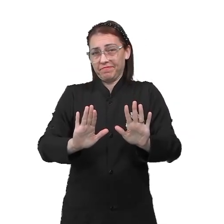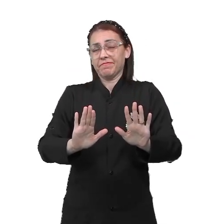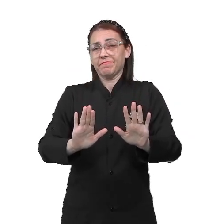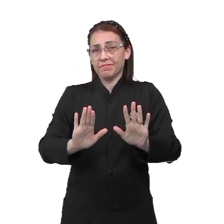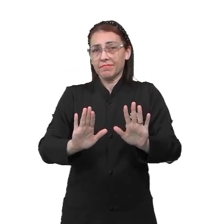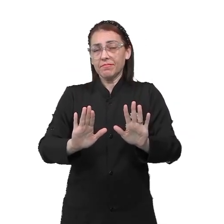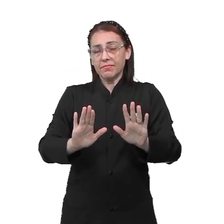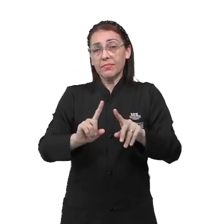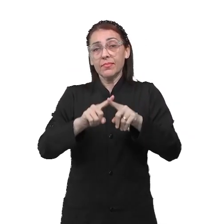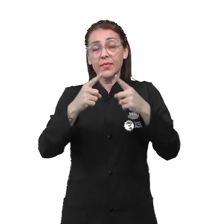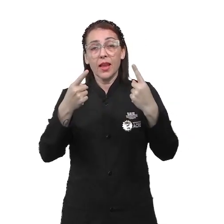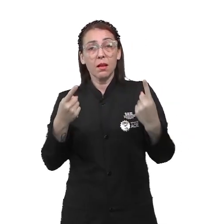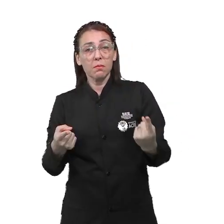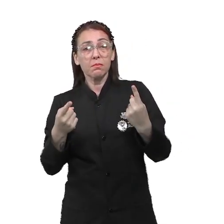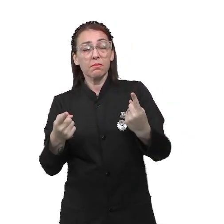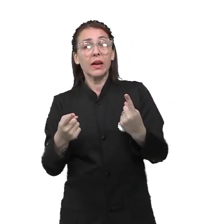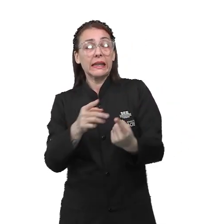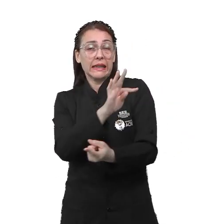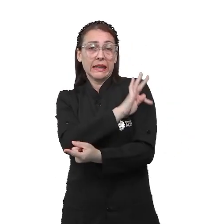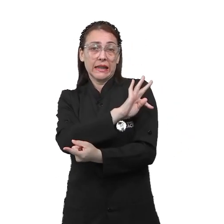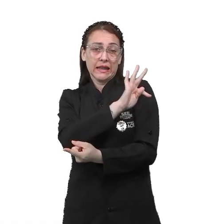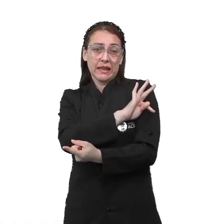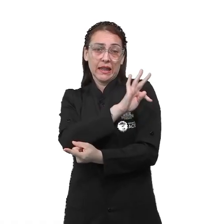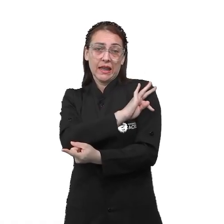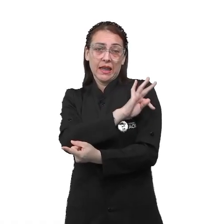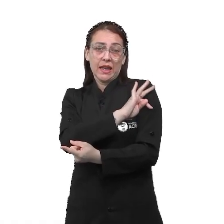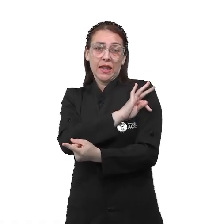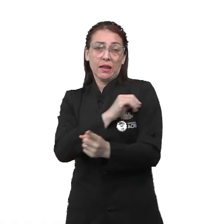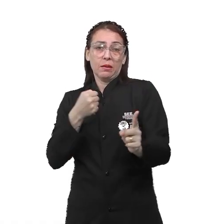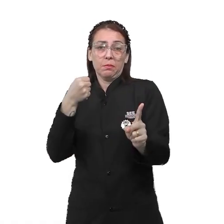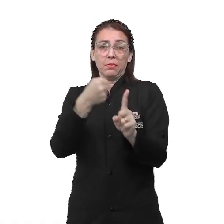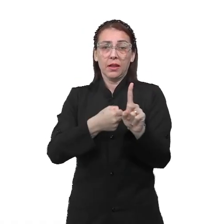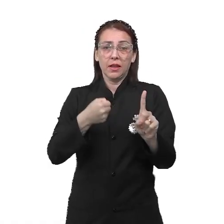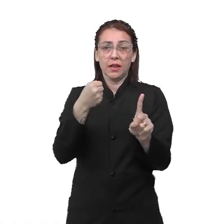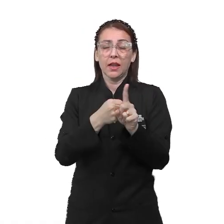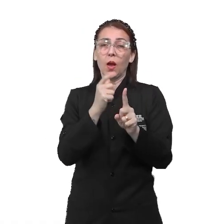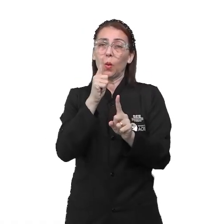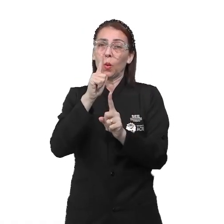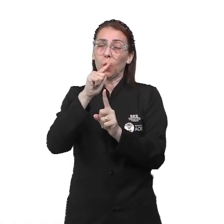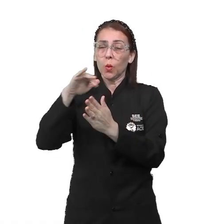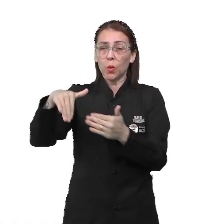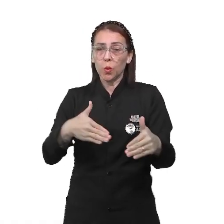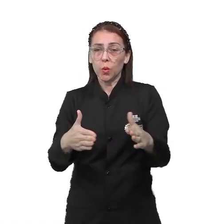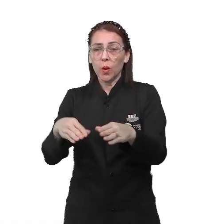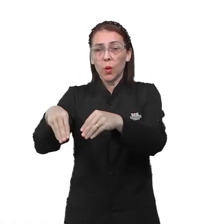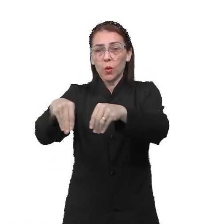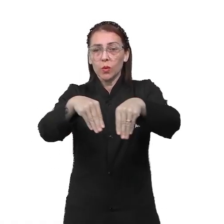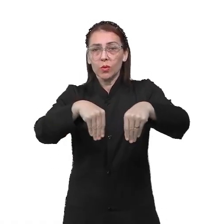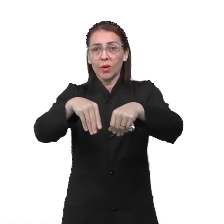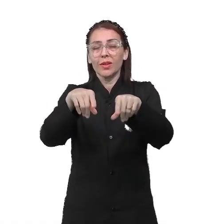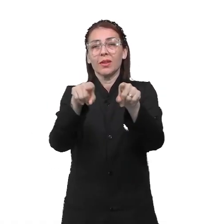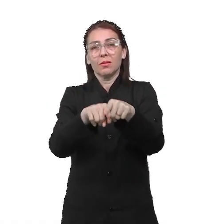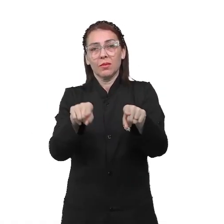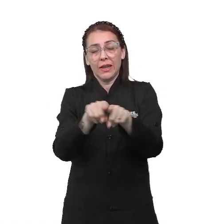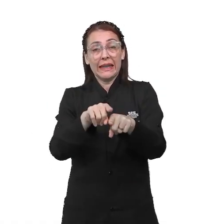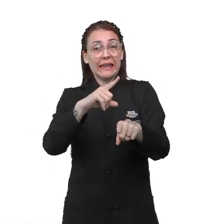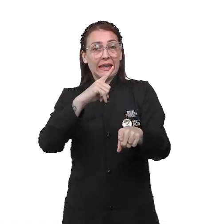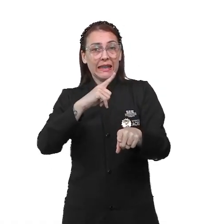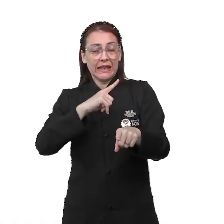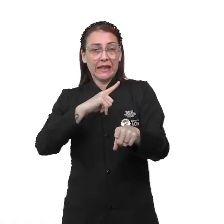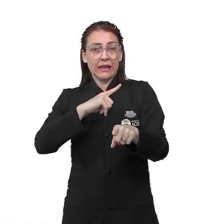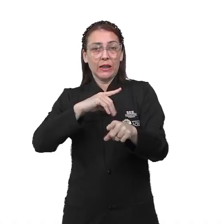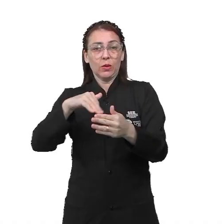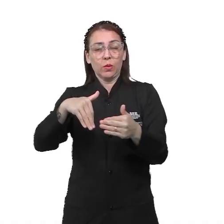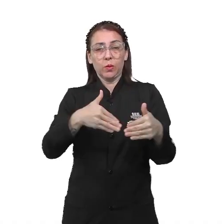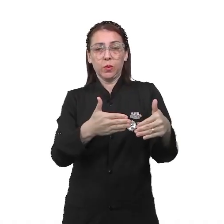rudimentares. Eram técnicas rudes que impactaram os rios e o solo. Houve desvio